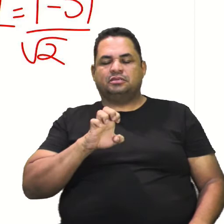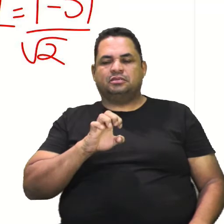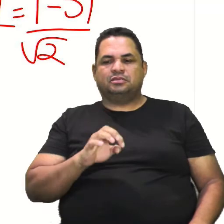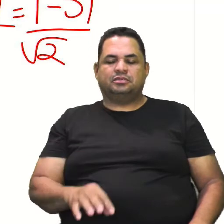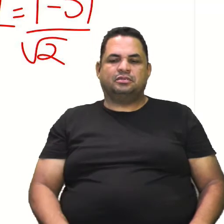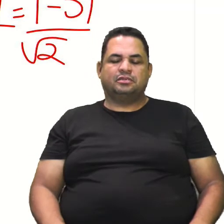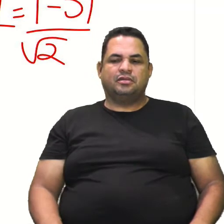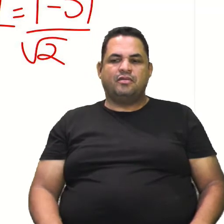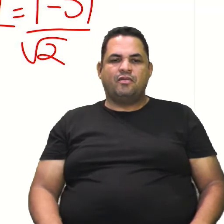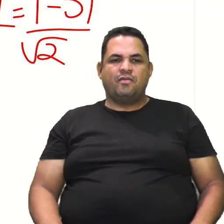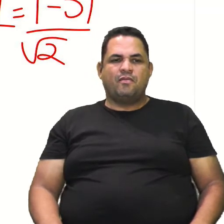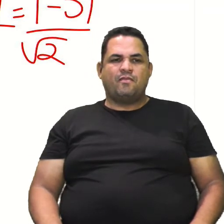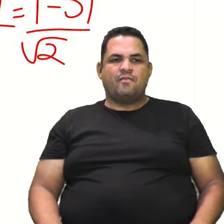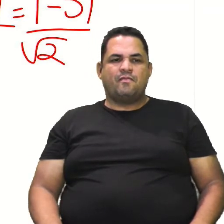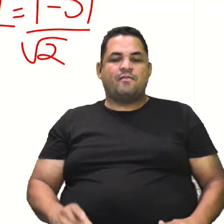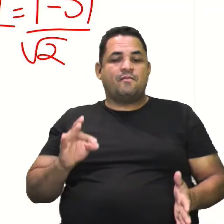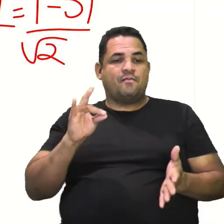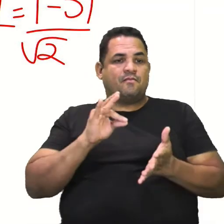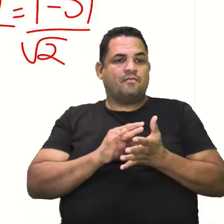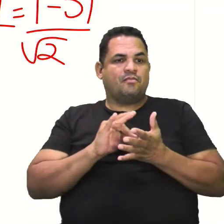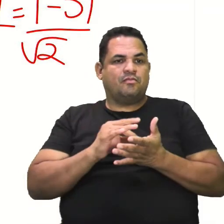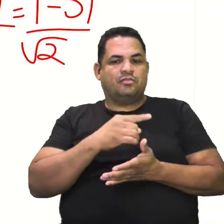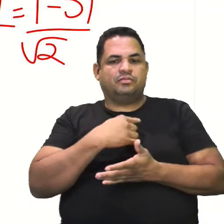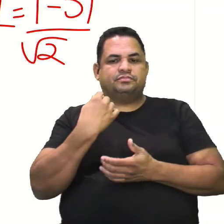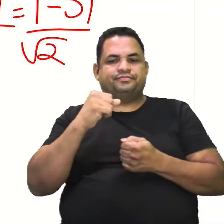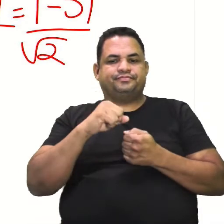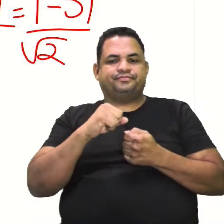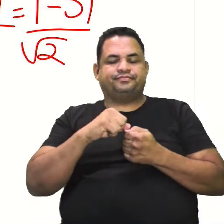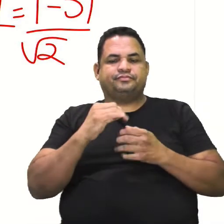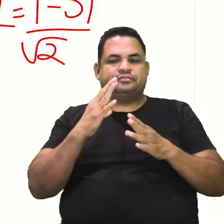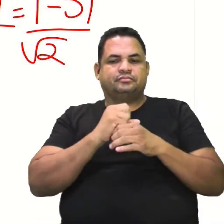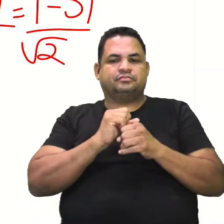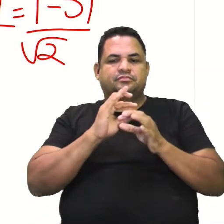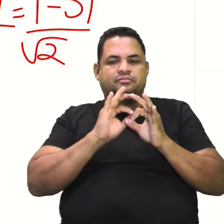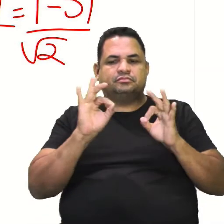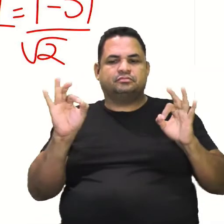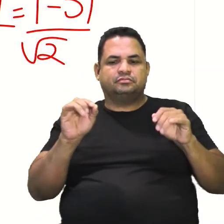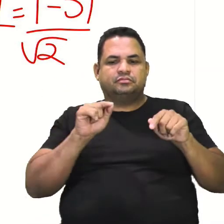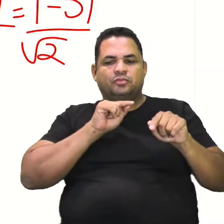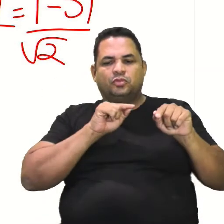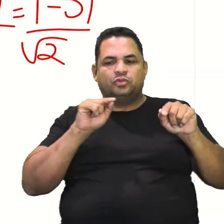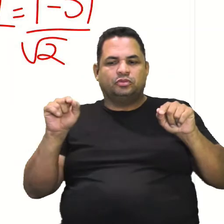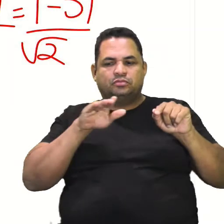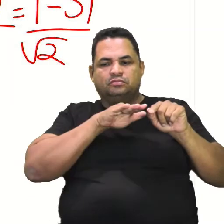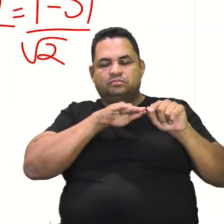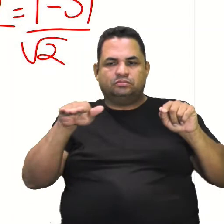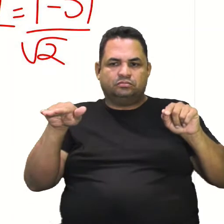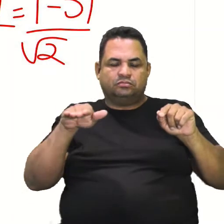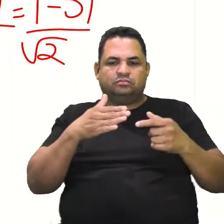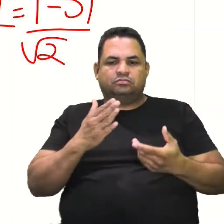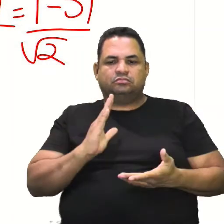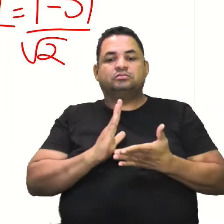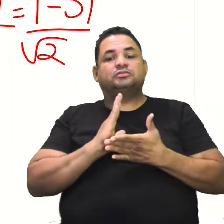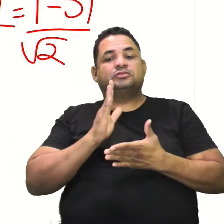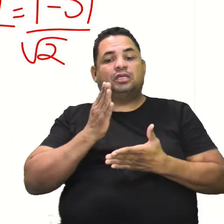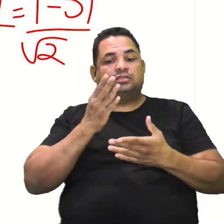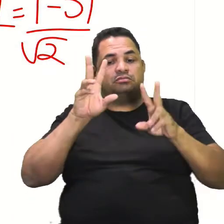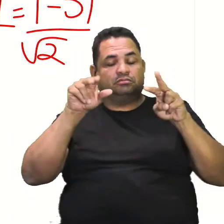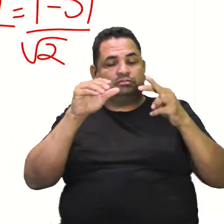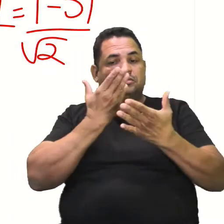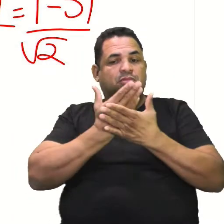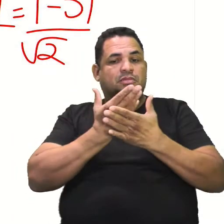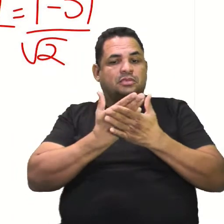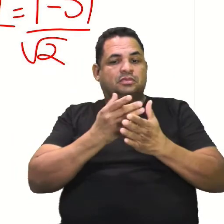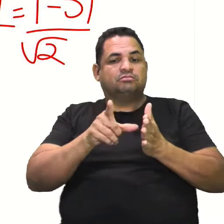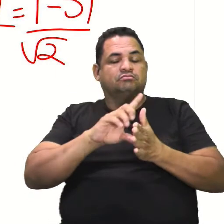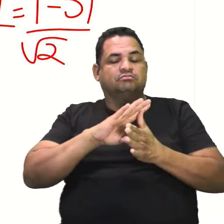raio 2,23. Então, na verdade, o que nós fizemos aqui foi calcular a distância entre ponto e reta. Isso, que já é assunto de aulas